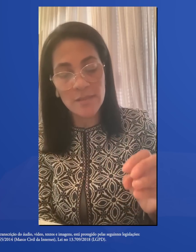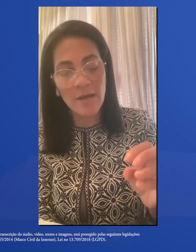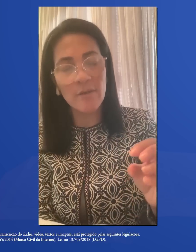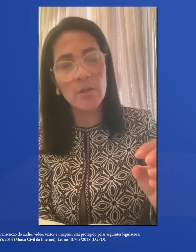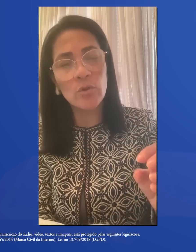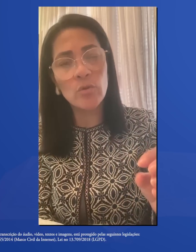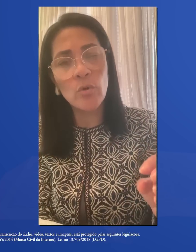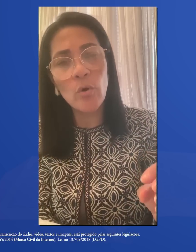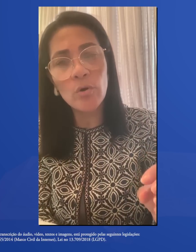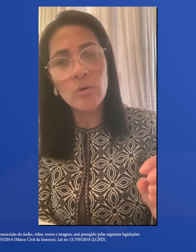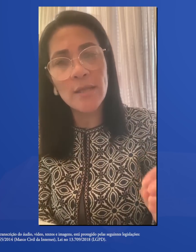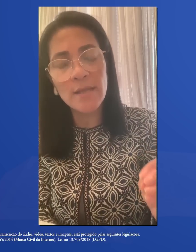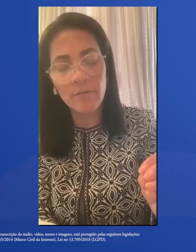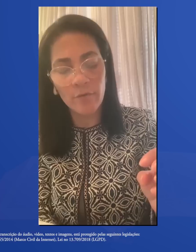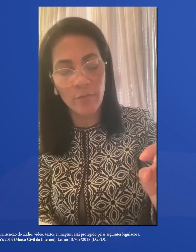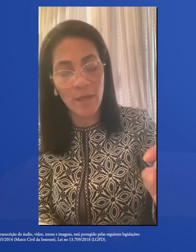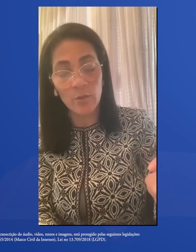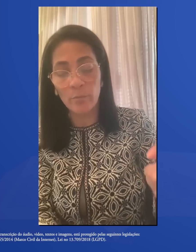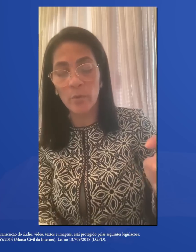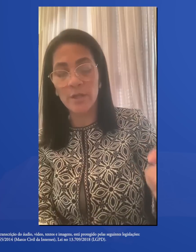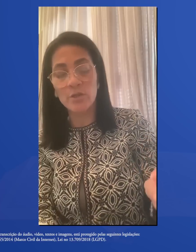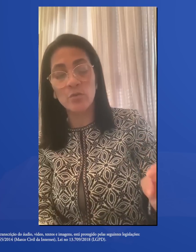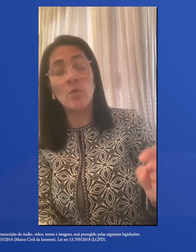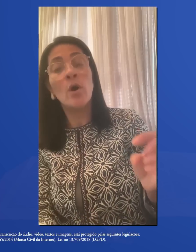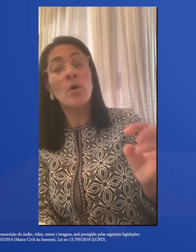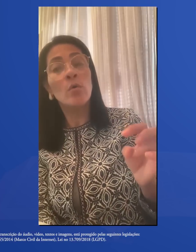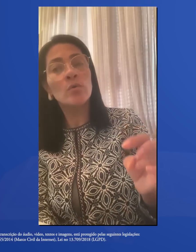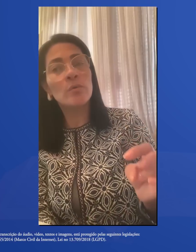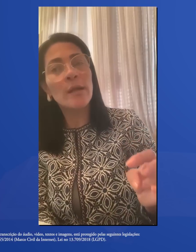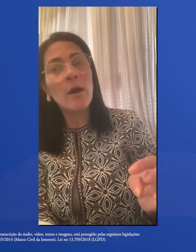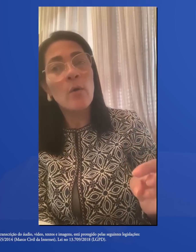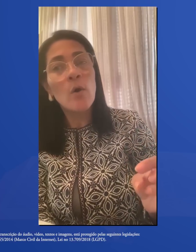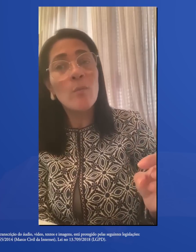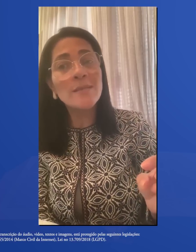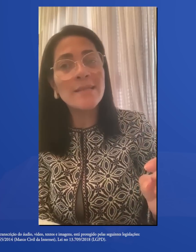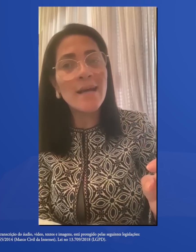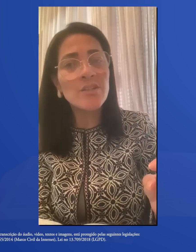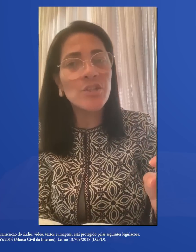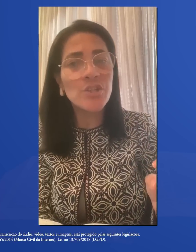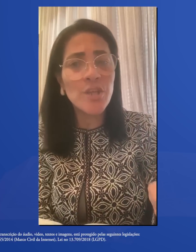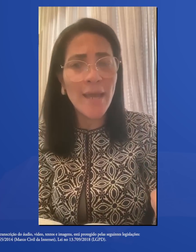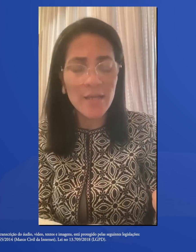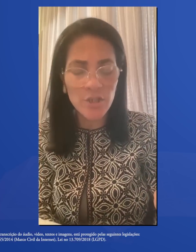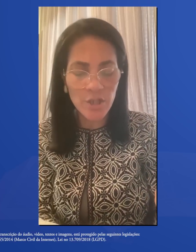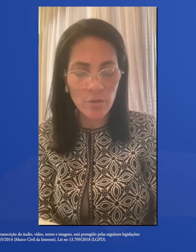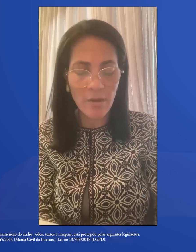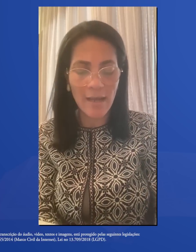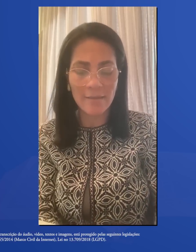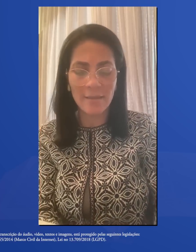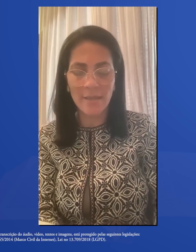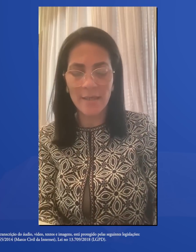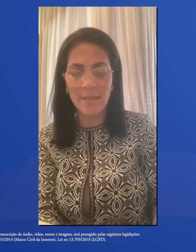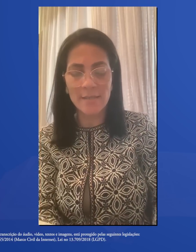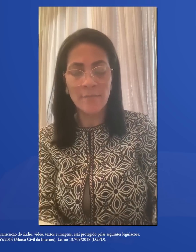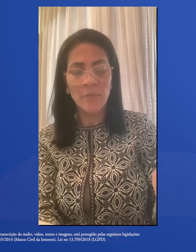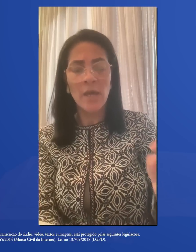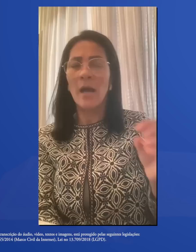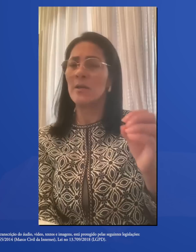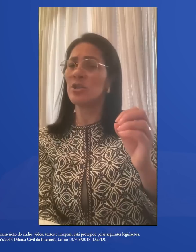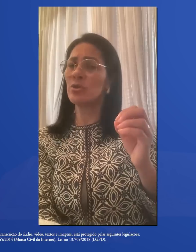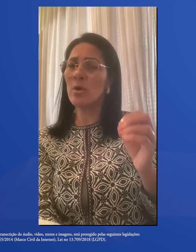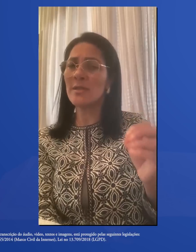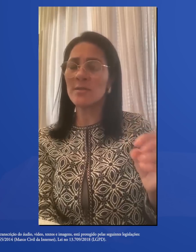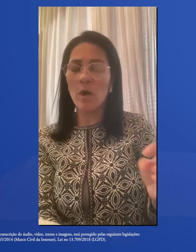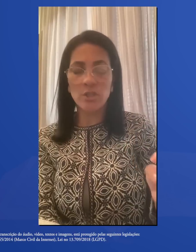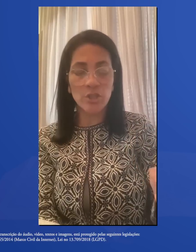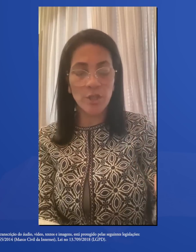Éfeso estava ali todo o desenvolvimento político, cultural, uma cidade cheia de idolatrias,